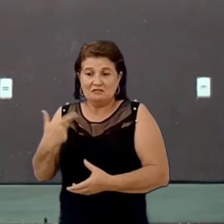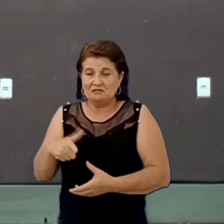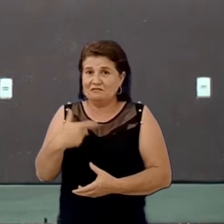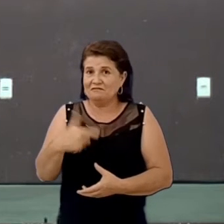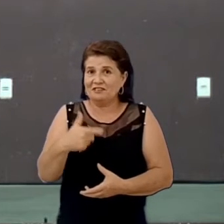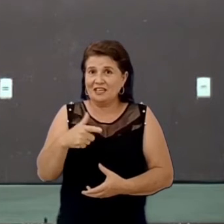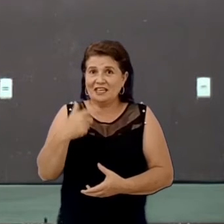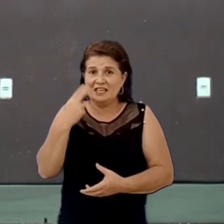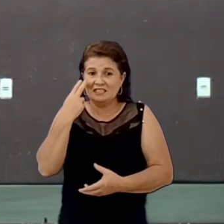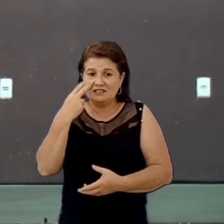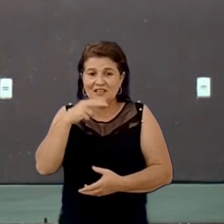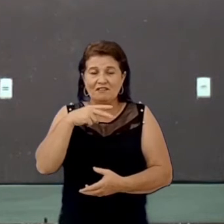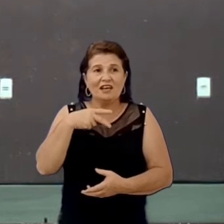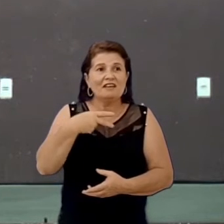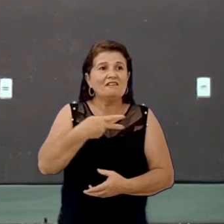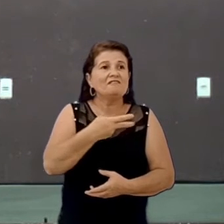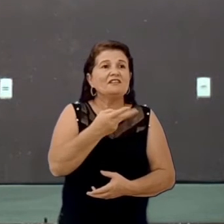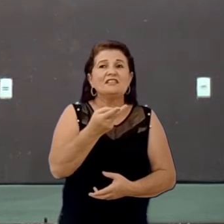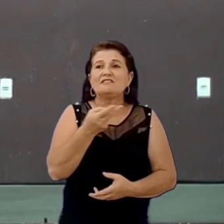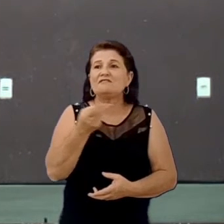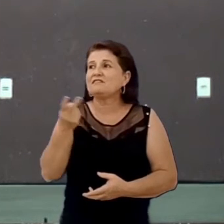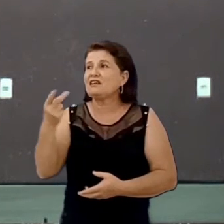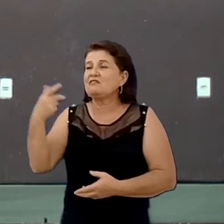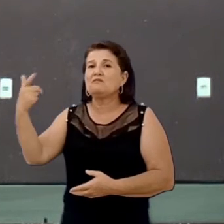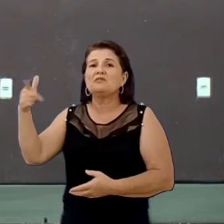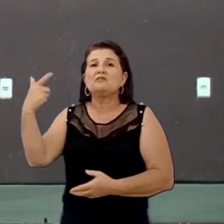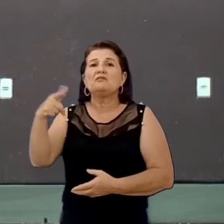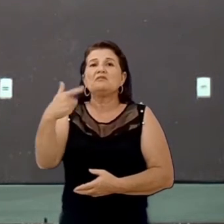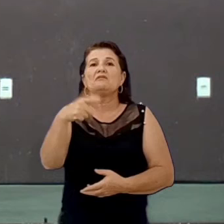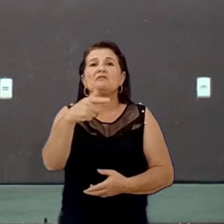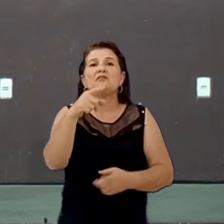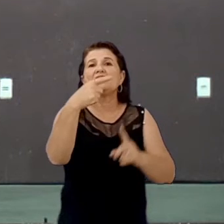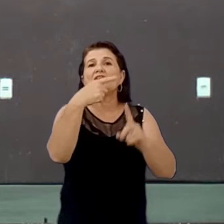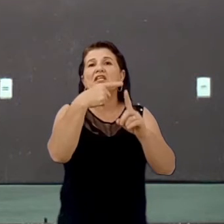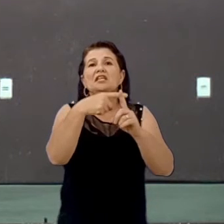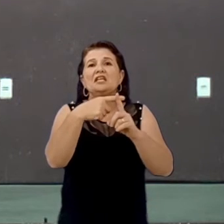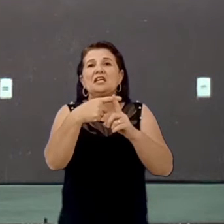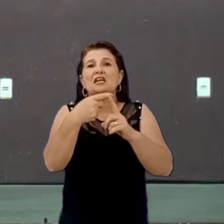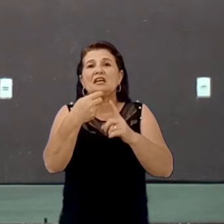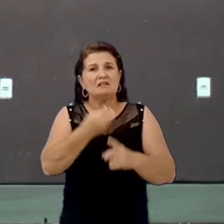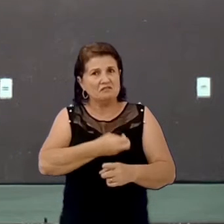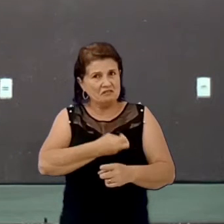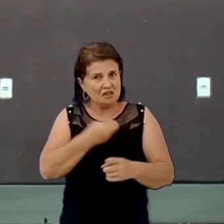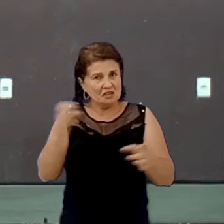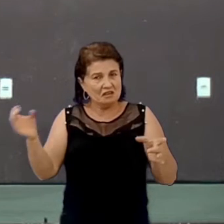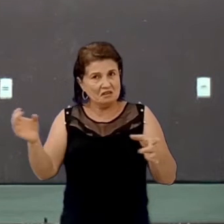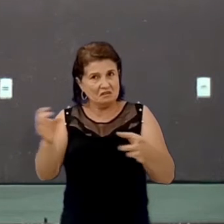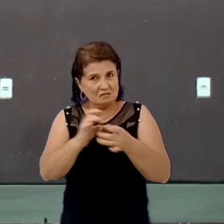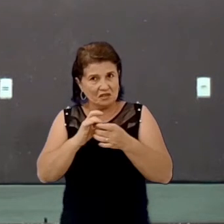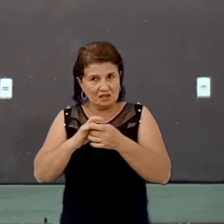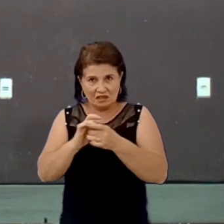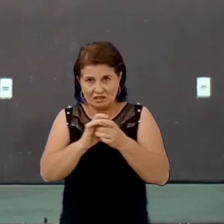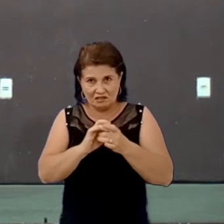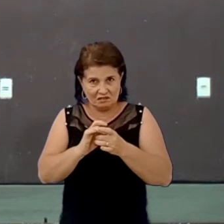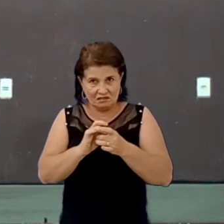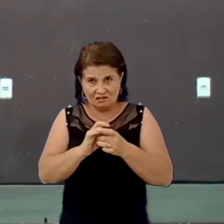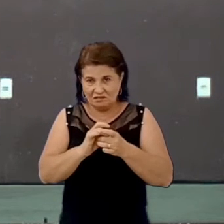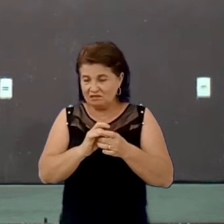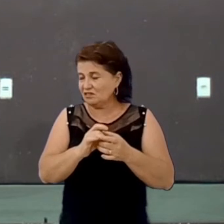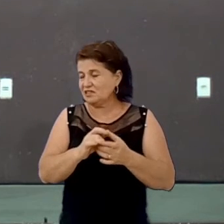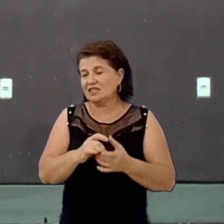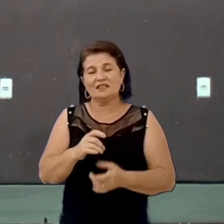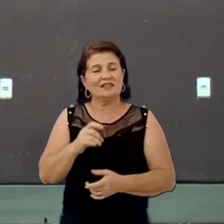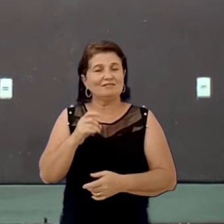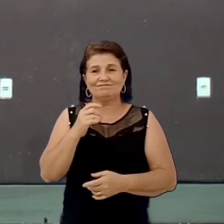vive visitando igrejas, passa um mês em uma, passa um mês em outra, e acha que isso é viver em comunidade, você está enganado, você não está exercendo sua fé,